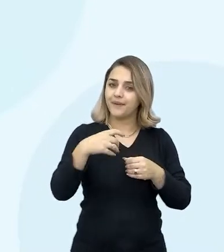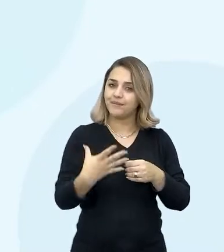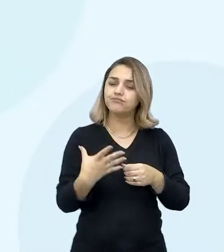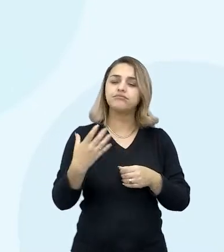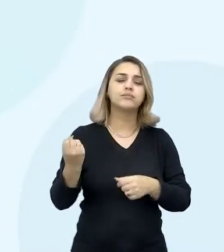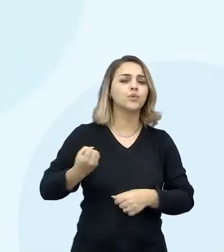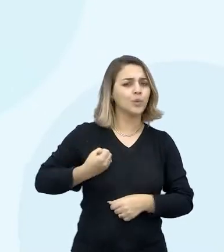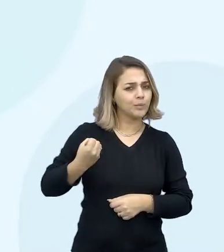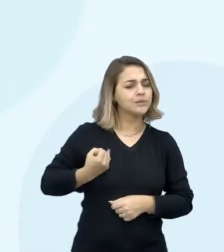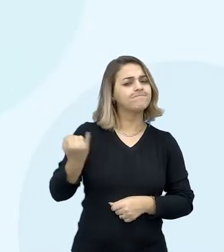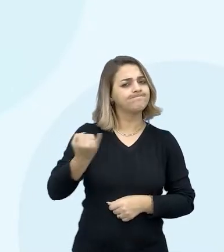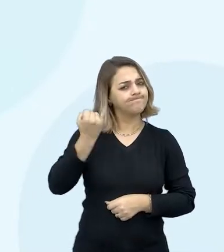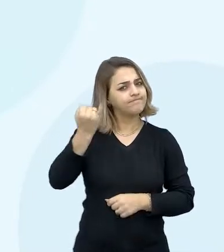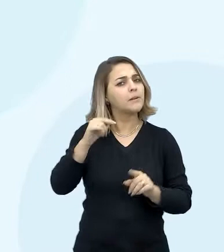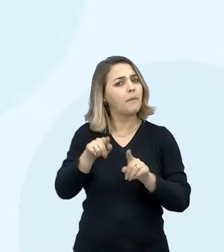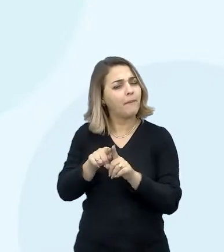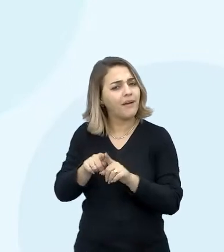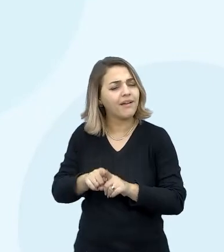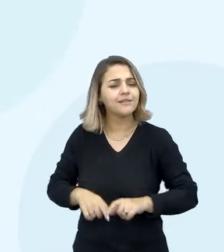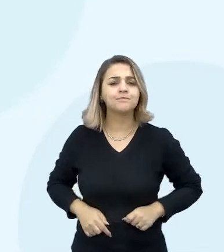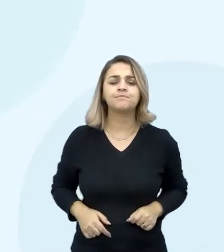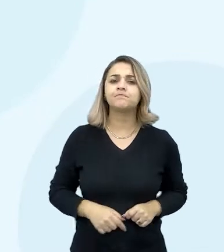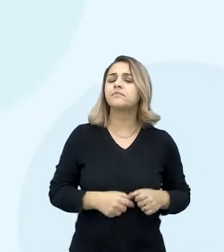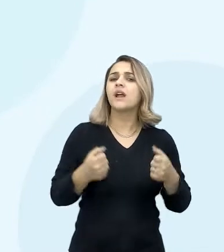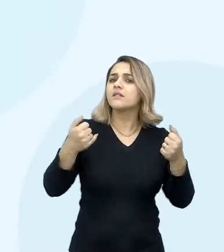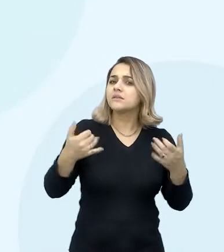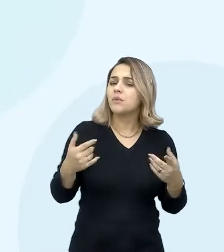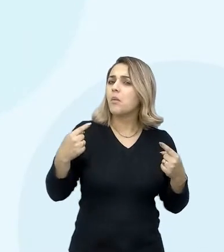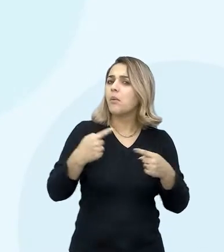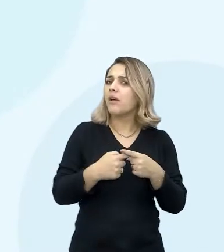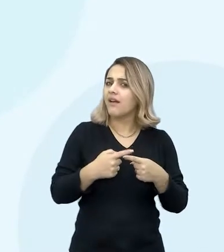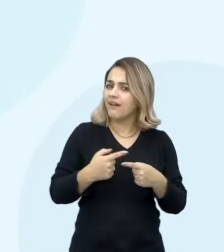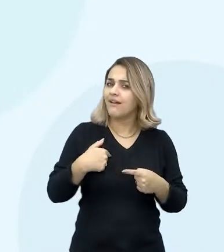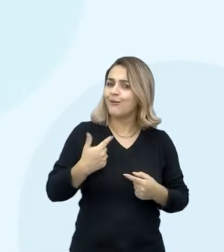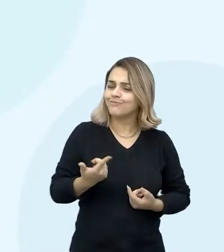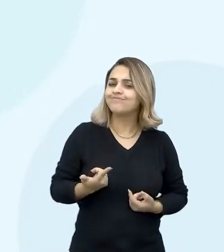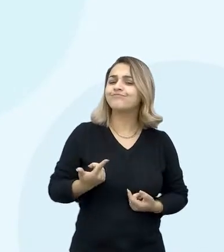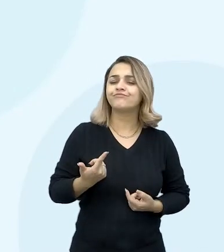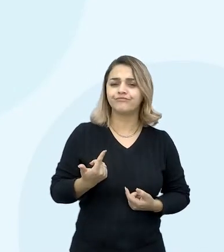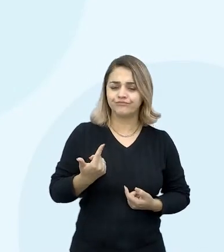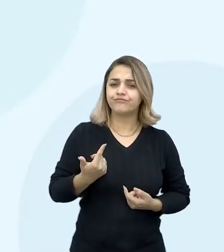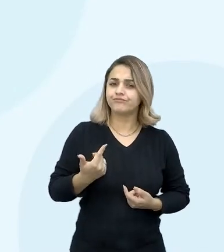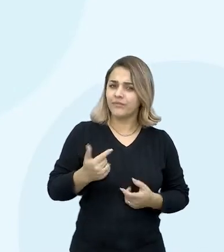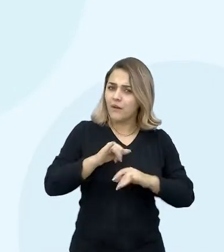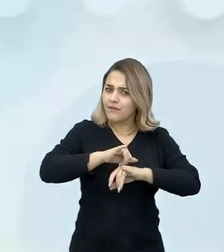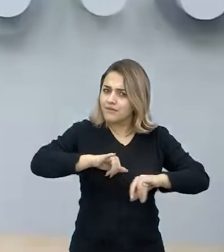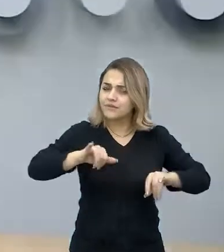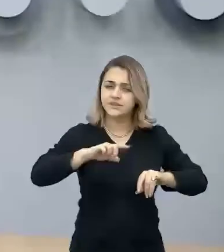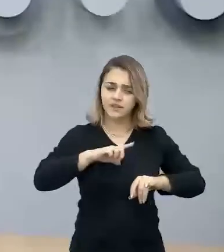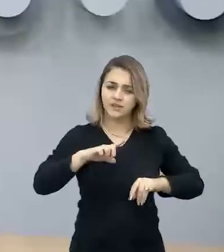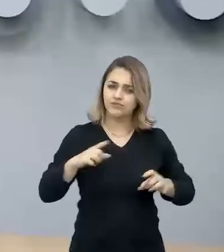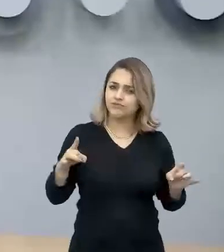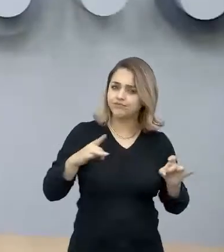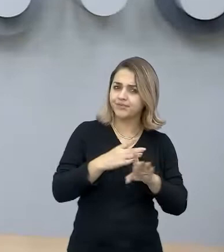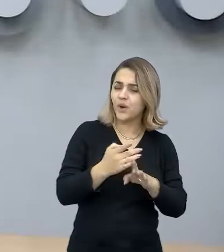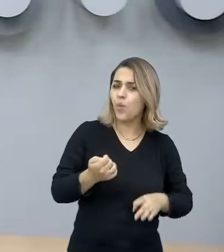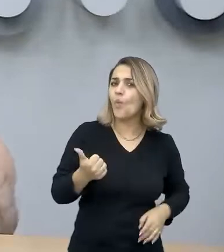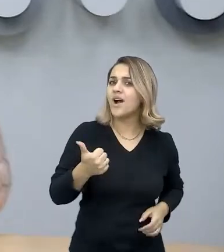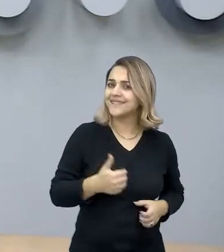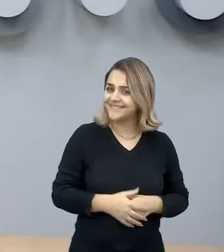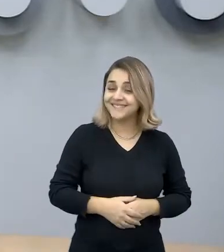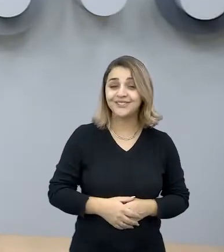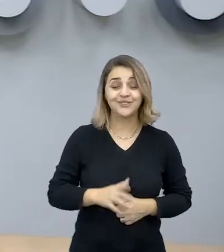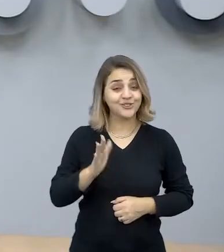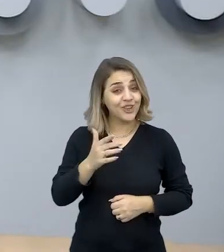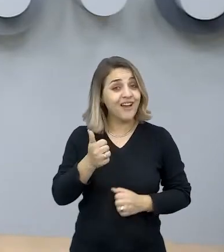Por que eu digo que a gente está se aproximando do finalzinho, pessoal? Porque a gente já está na última atividade, né? Então